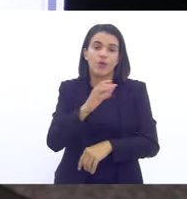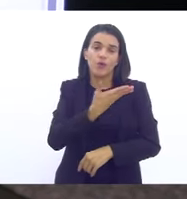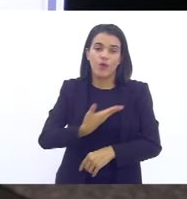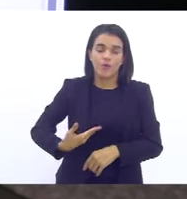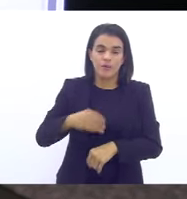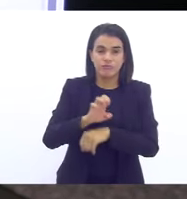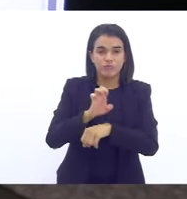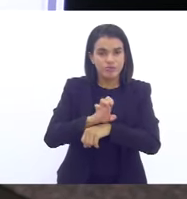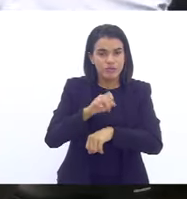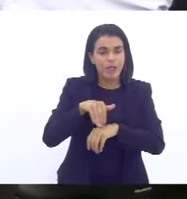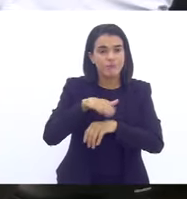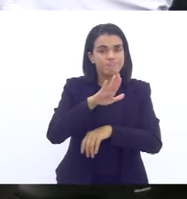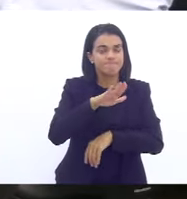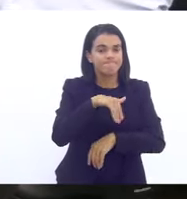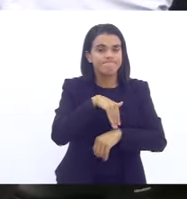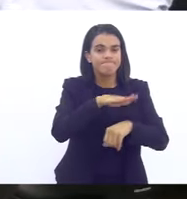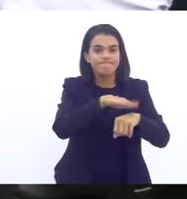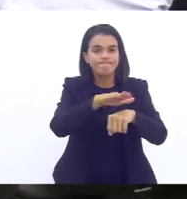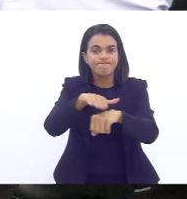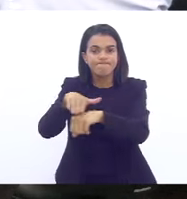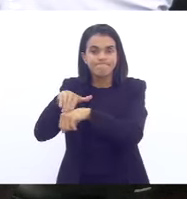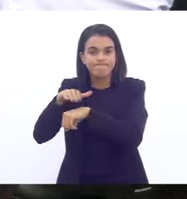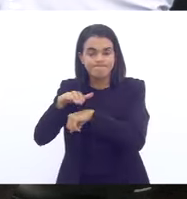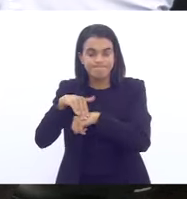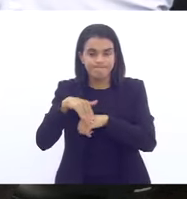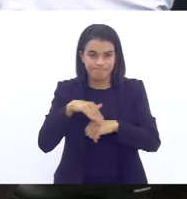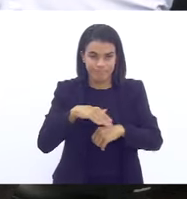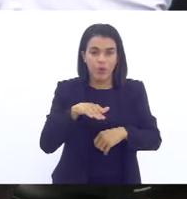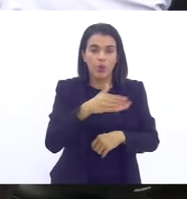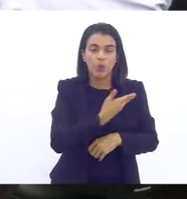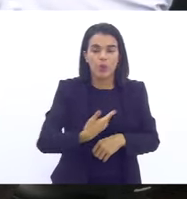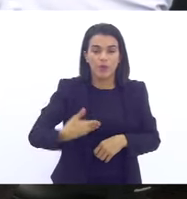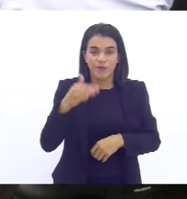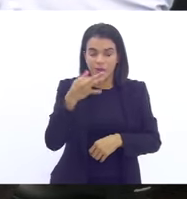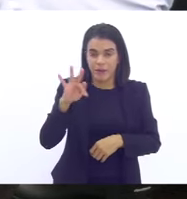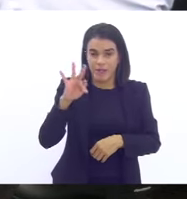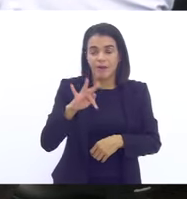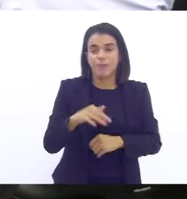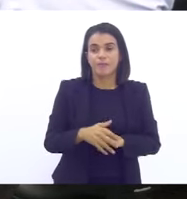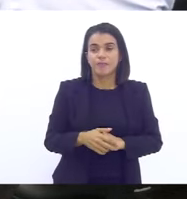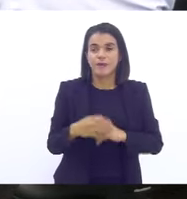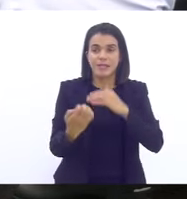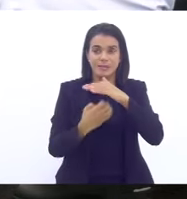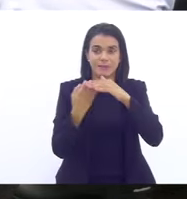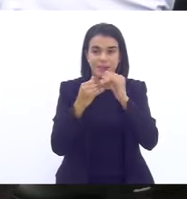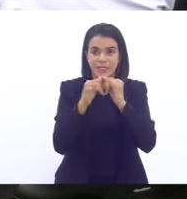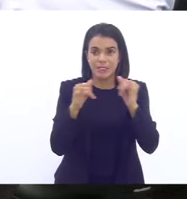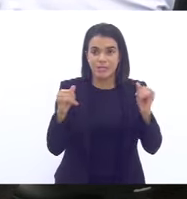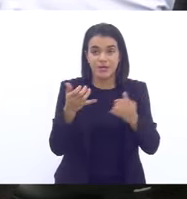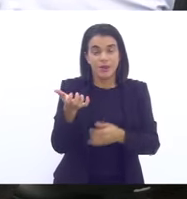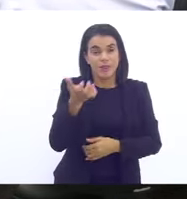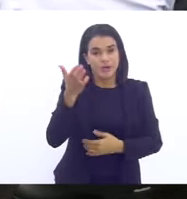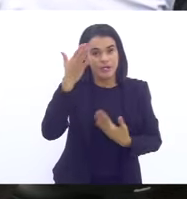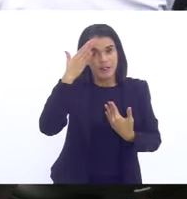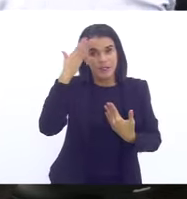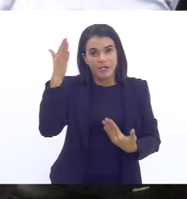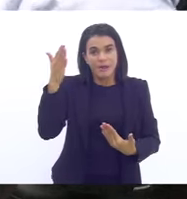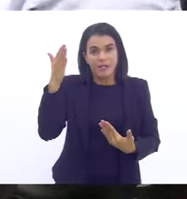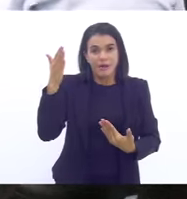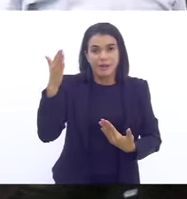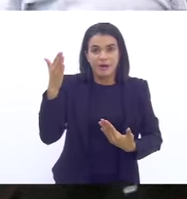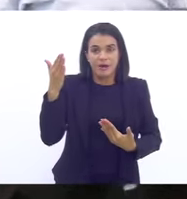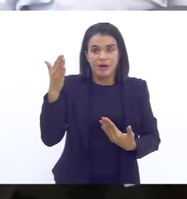e cobrando as ações do governo federal e das concessionárias de energia. Muito obrigado. Muito obrigado. Quero agradecer